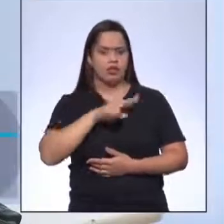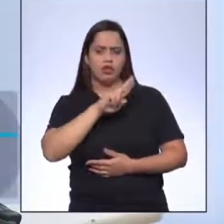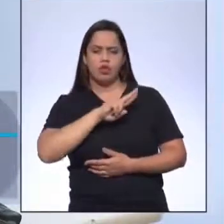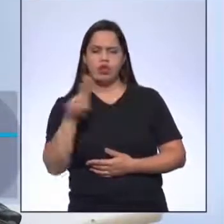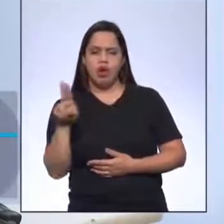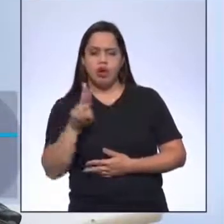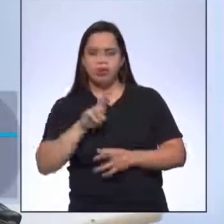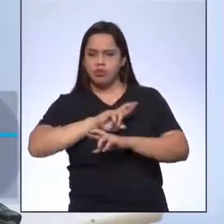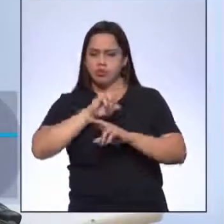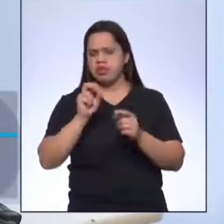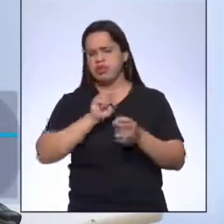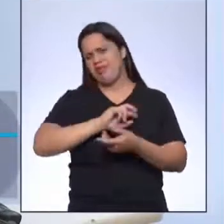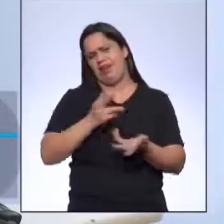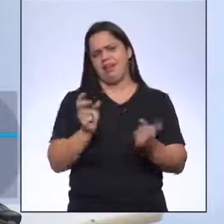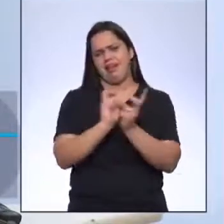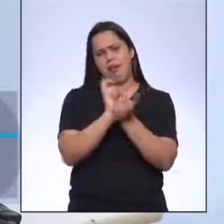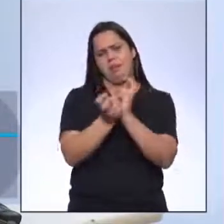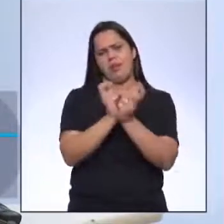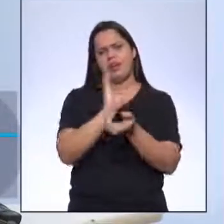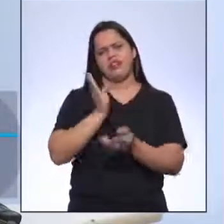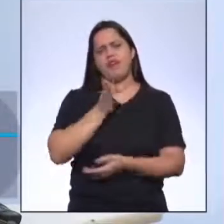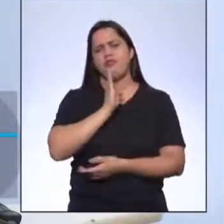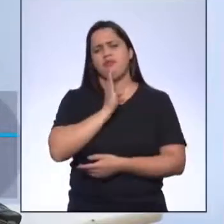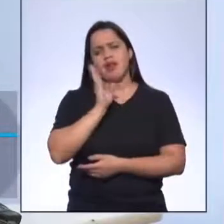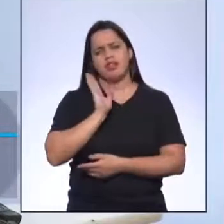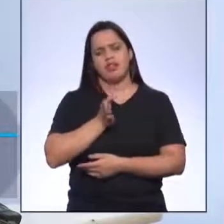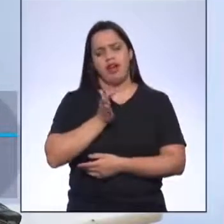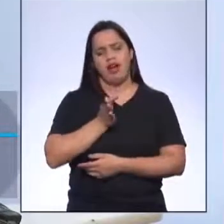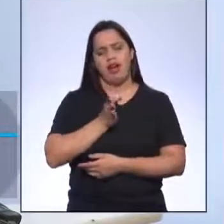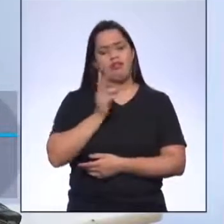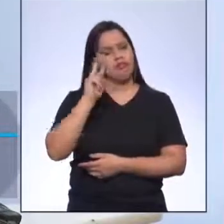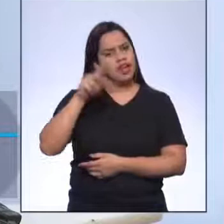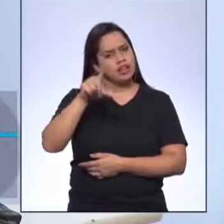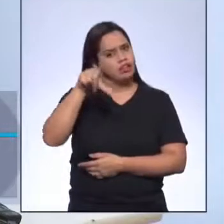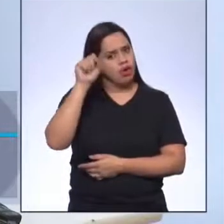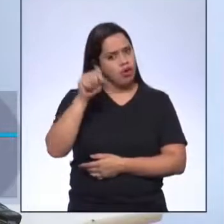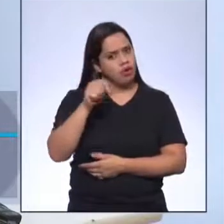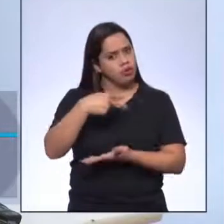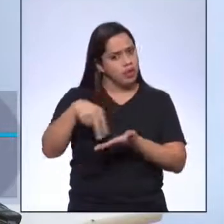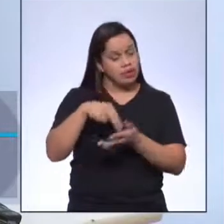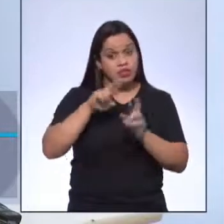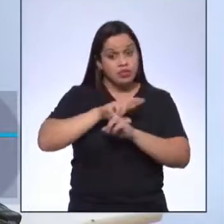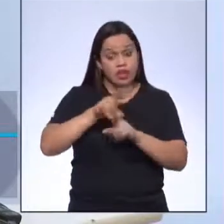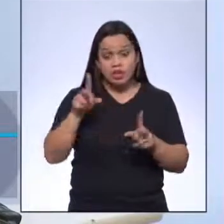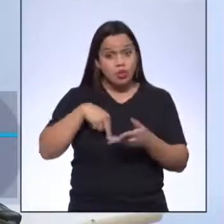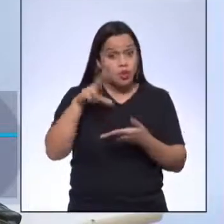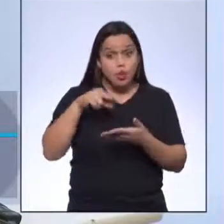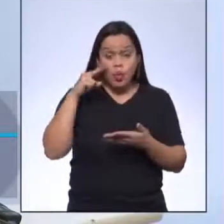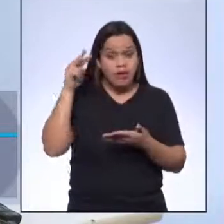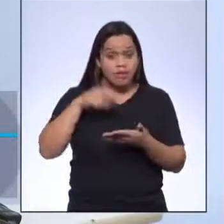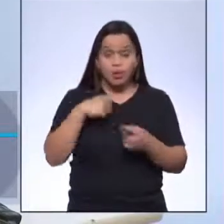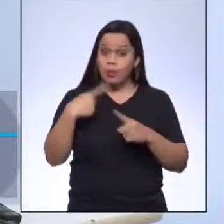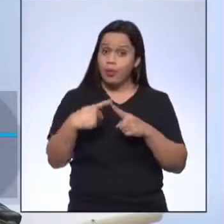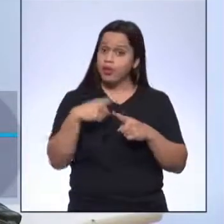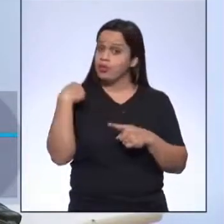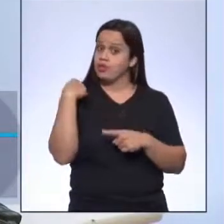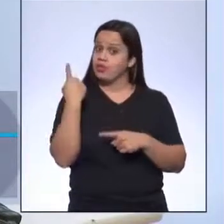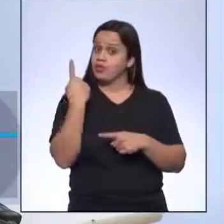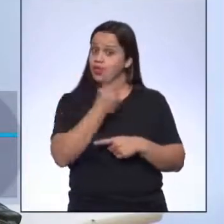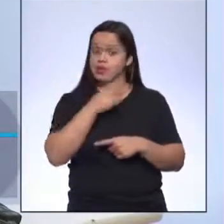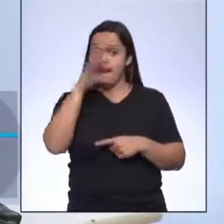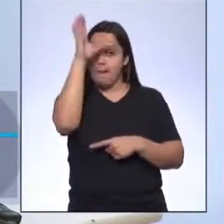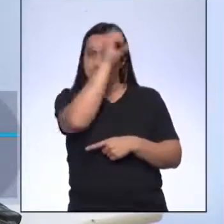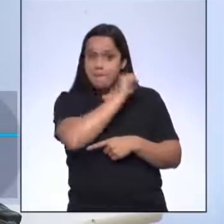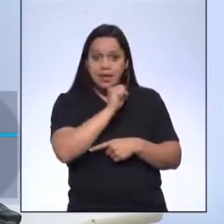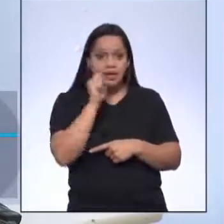interessantes, diferentes, sem ser a capoeira, vai. A capoeira a gente já conhece, tenta pegar alguma coisa diferente que a gente nunca viu, porque a gente aprende, a gente fica surpreso com o que